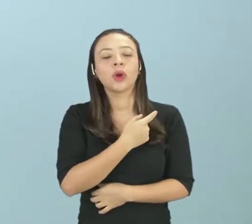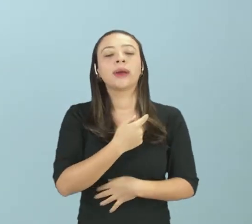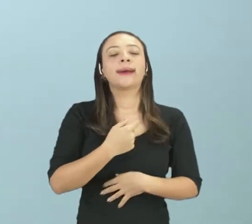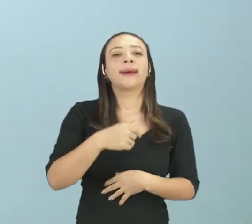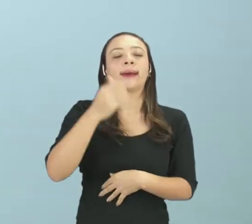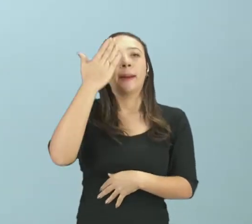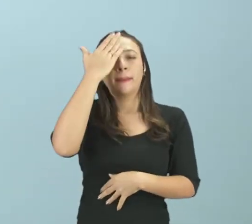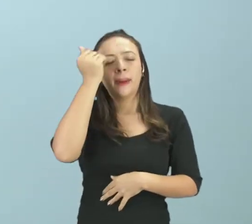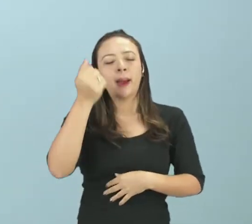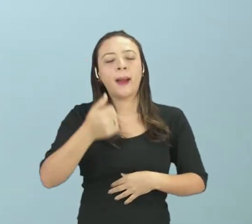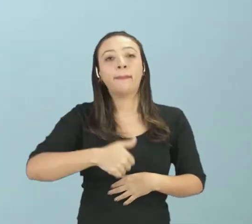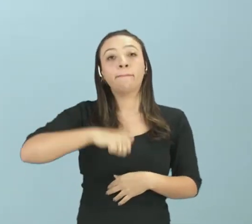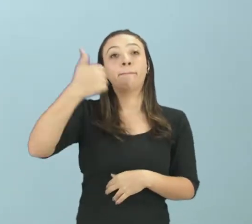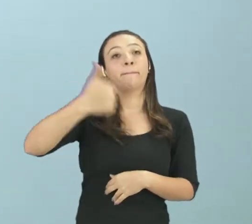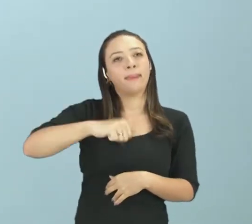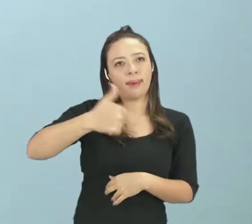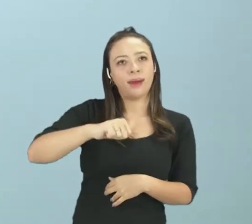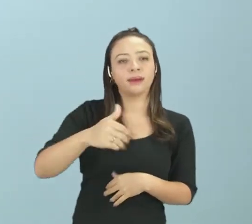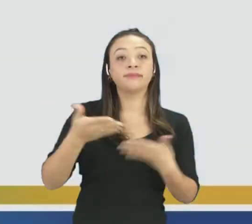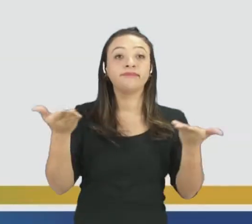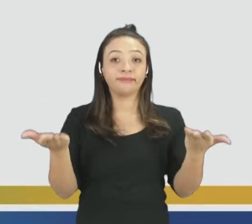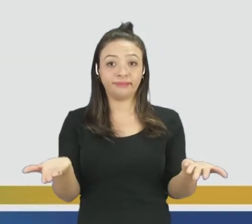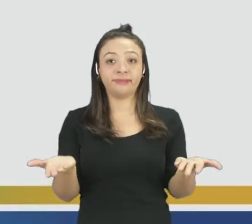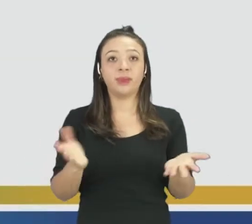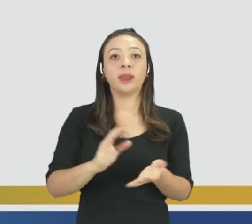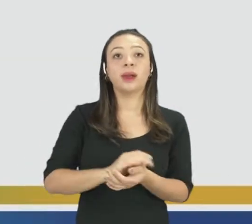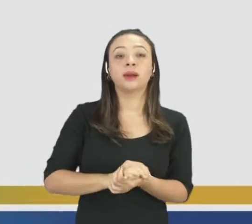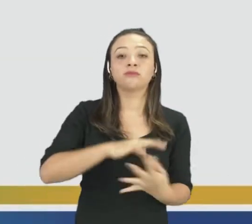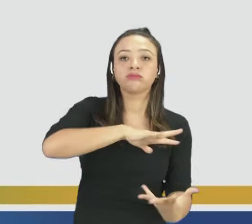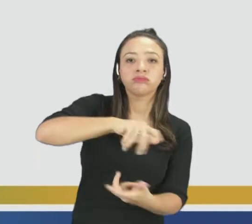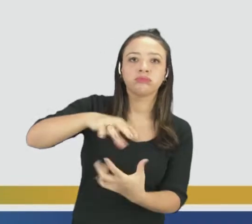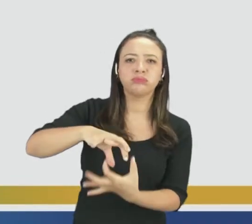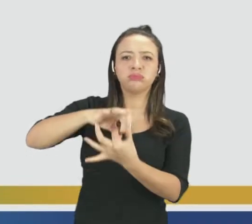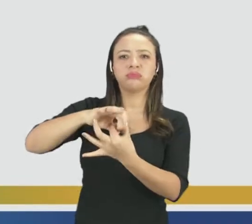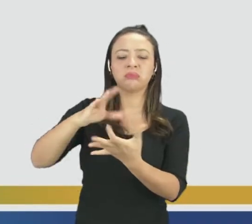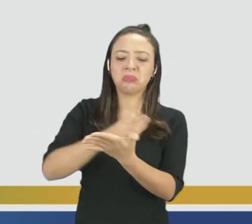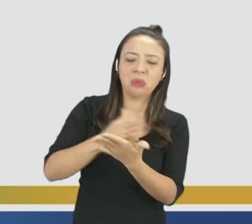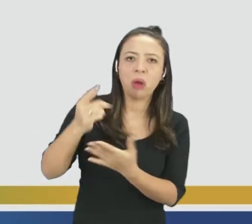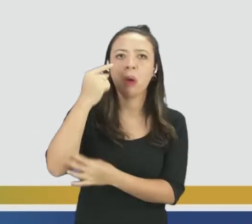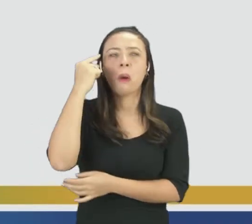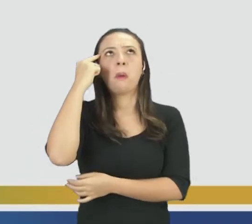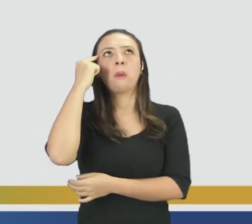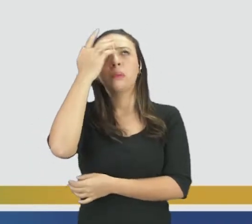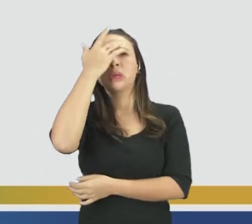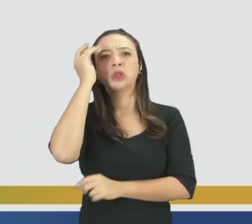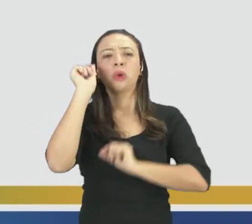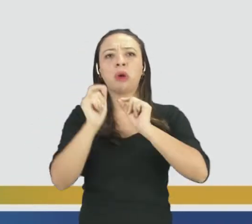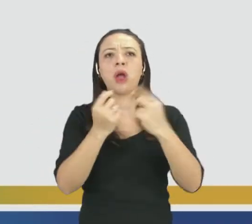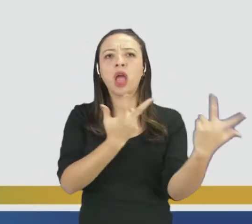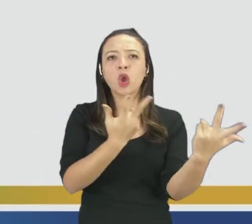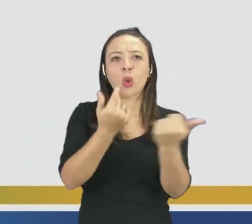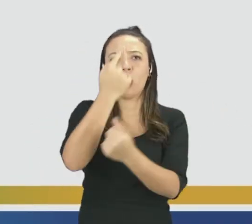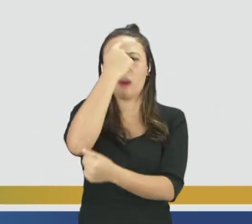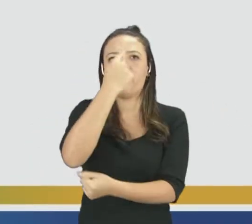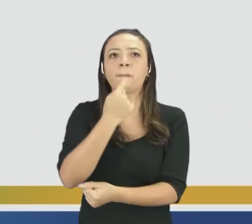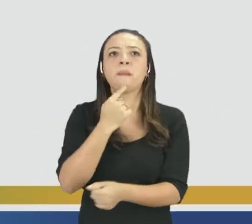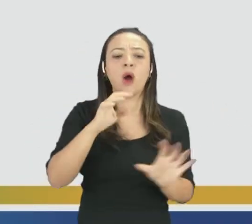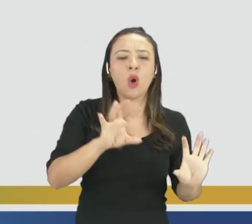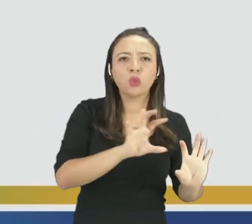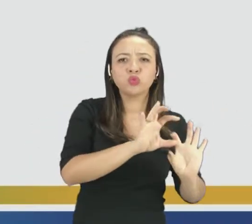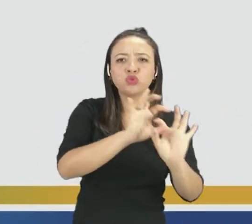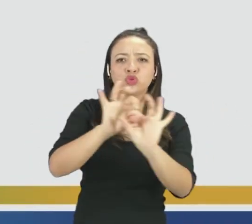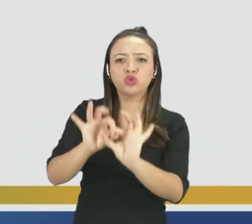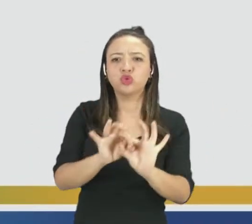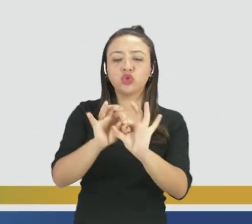primeira análise globalização Alguns podem dizer que é conforme a figura é a união de